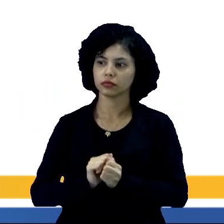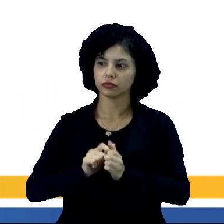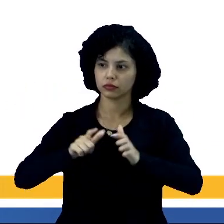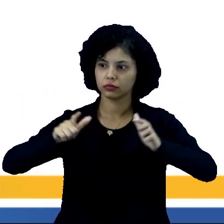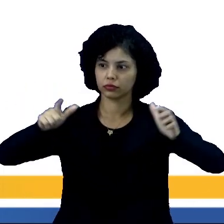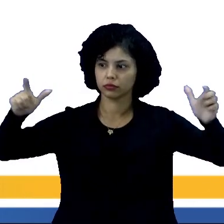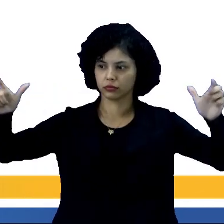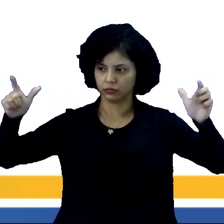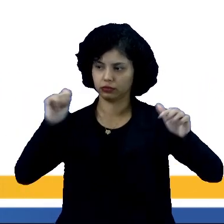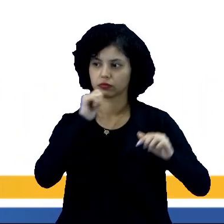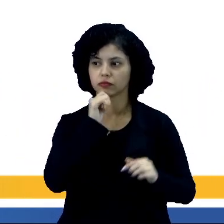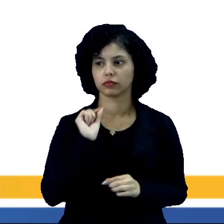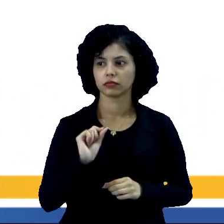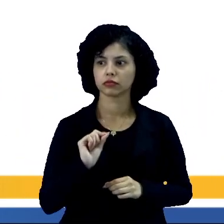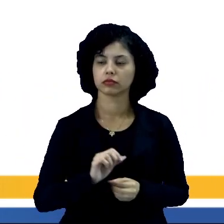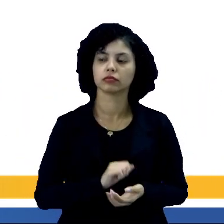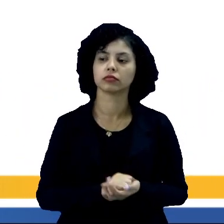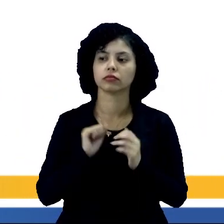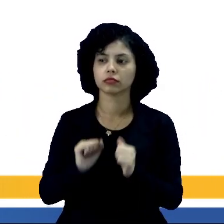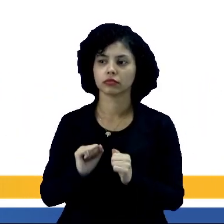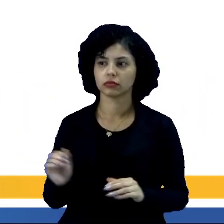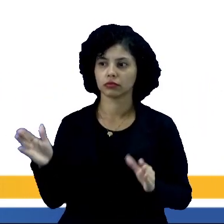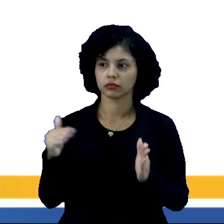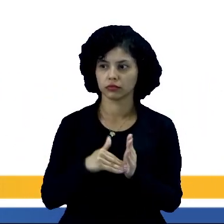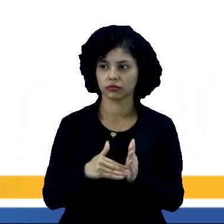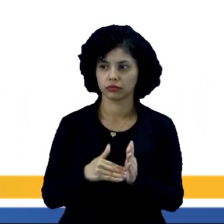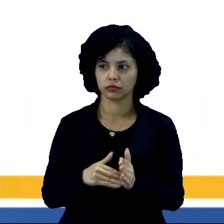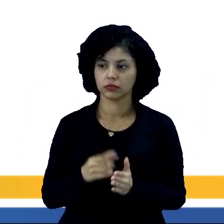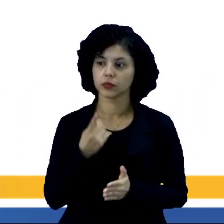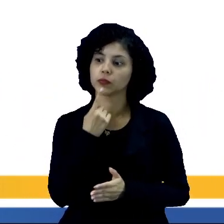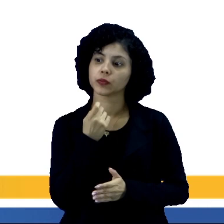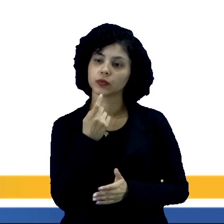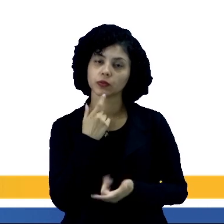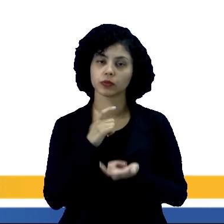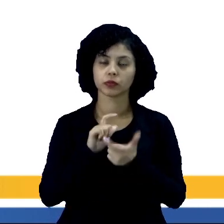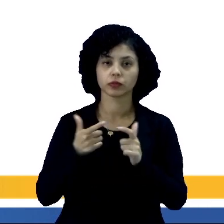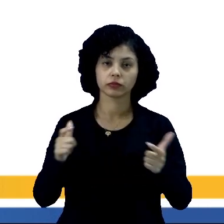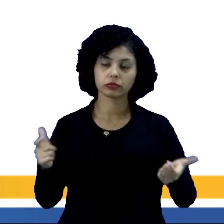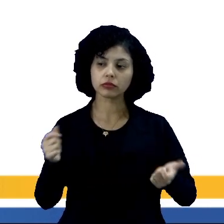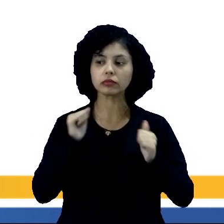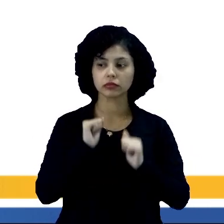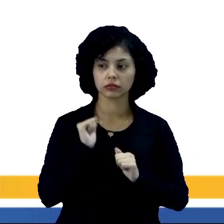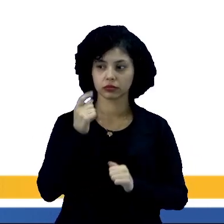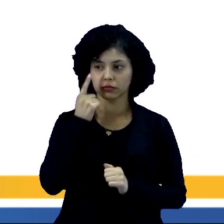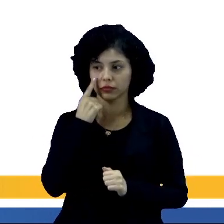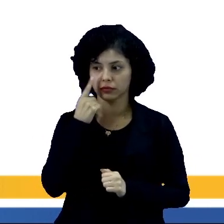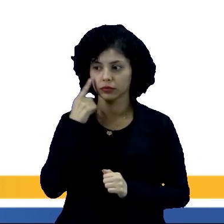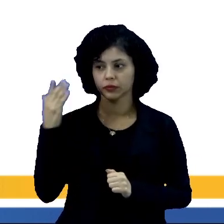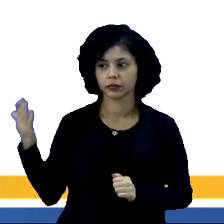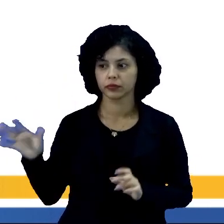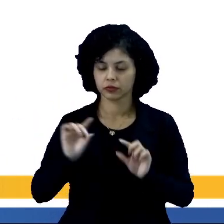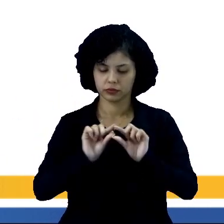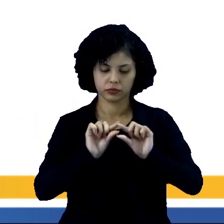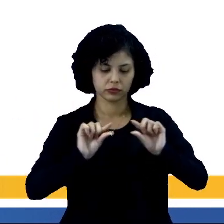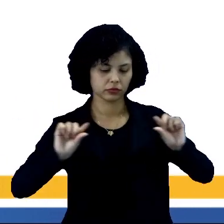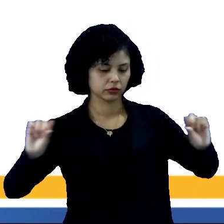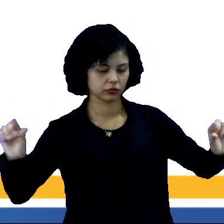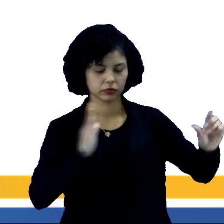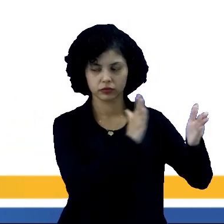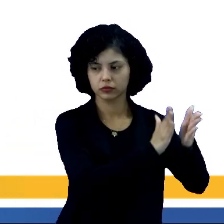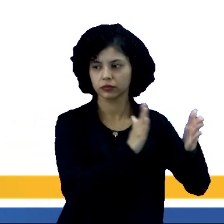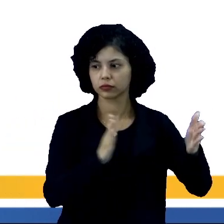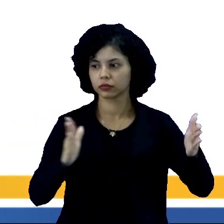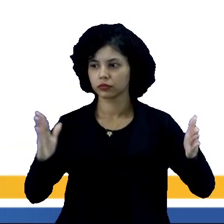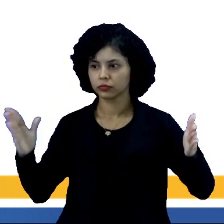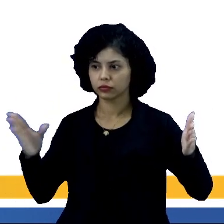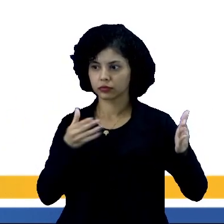expandindo. E aí, no que ela se expande, ela pode chegar na fase de gigante vermelha, que é o que vocês podem observar aí nessa linha do tempo, que